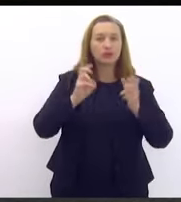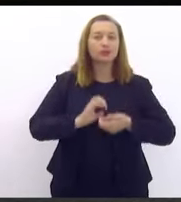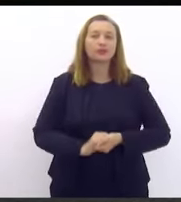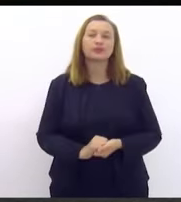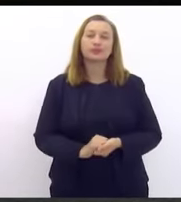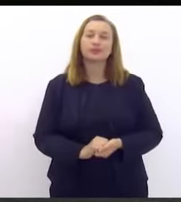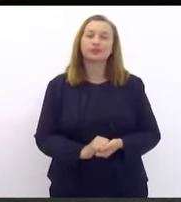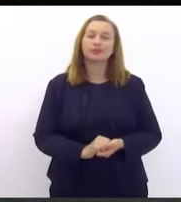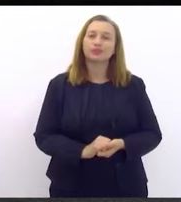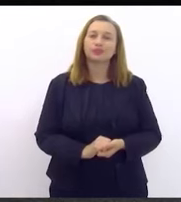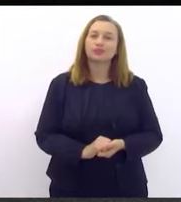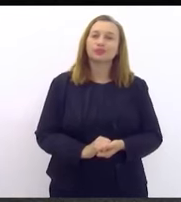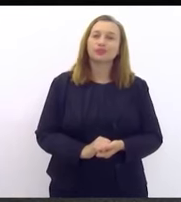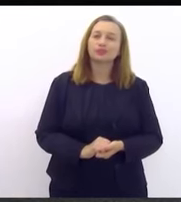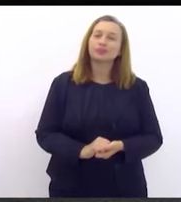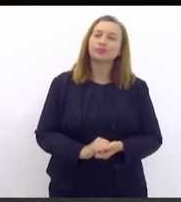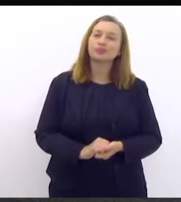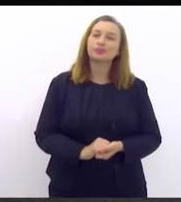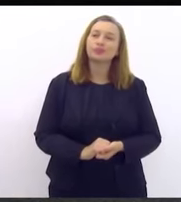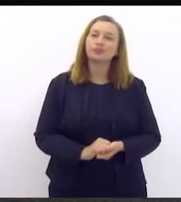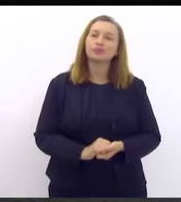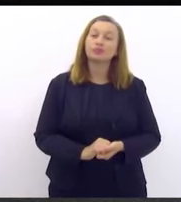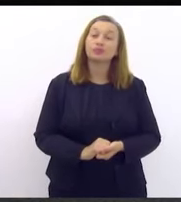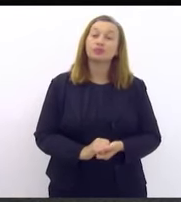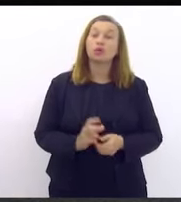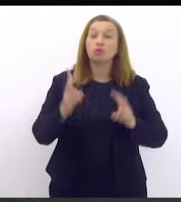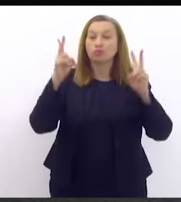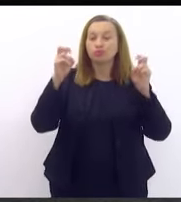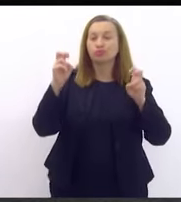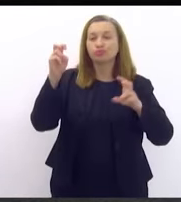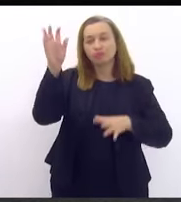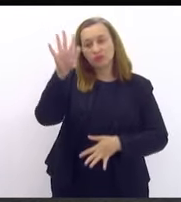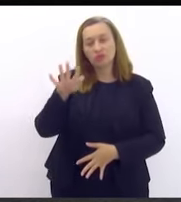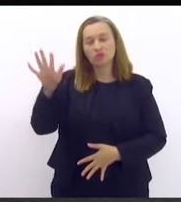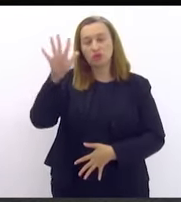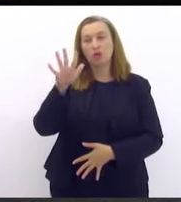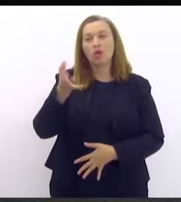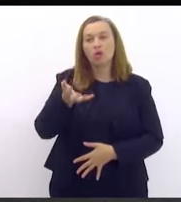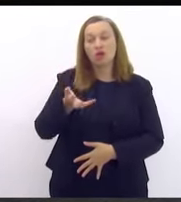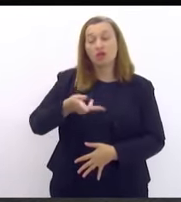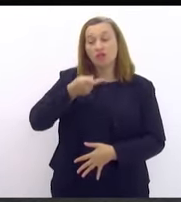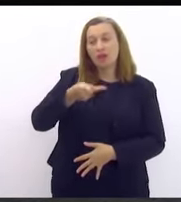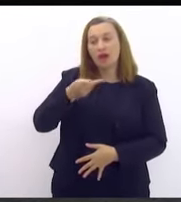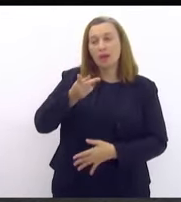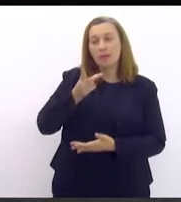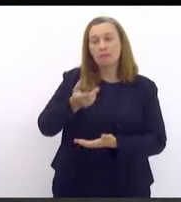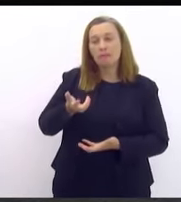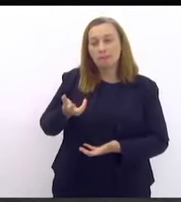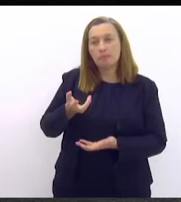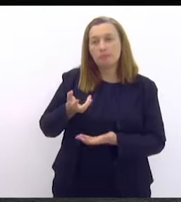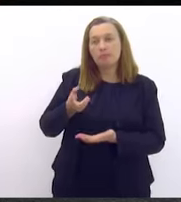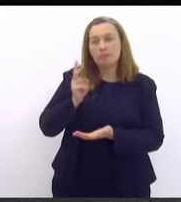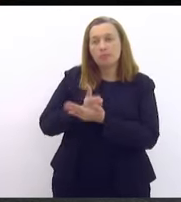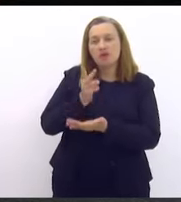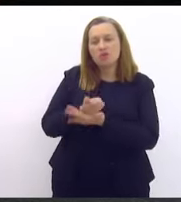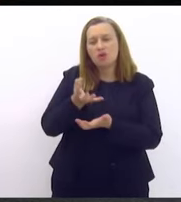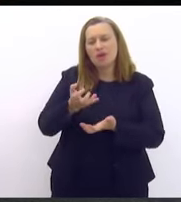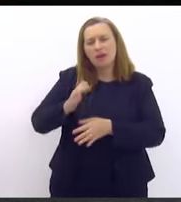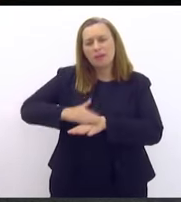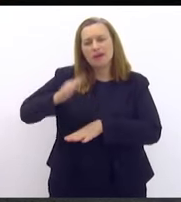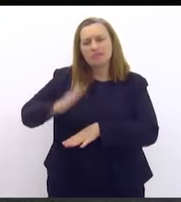nessa matéria, que foi a questão nacional. Eu quero dizer, Vossa Excelência, que, embora eu sempre queira mais